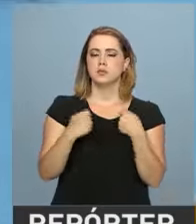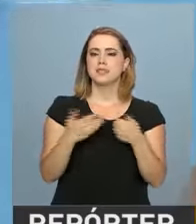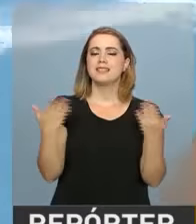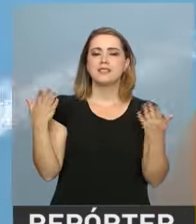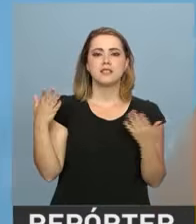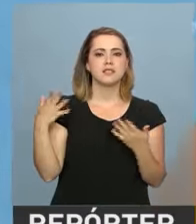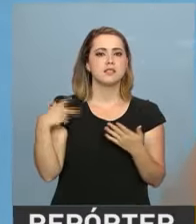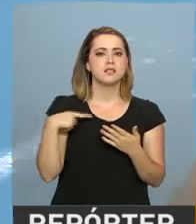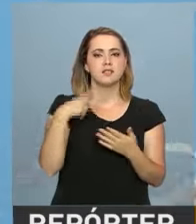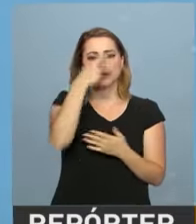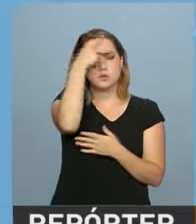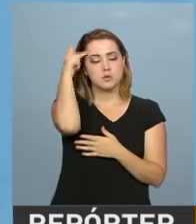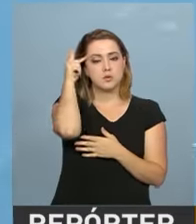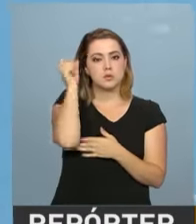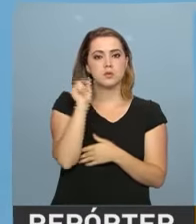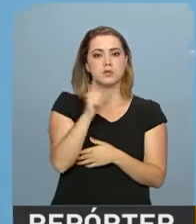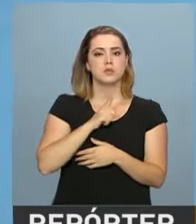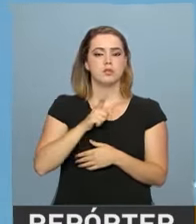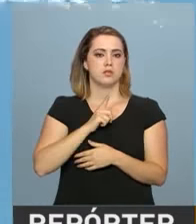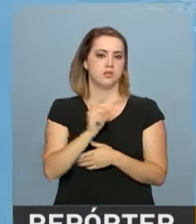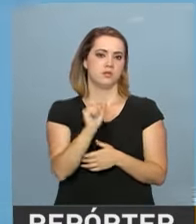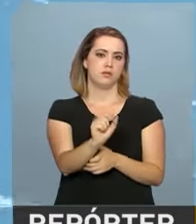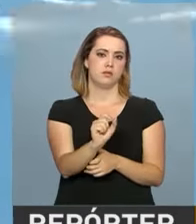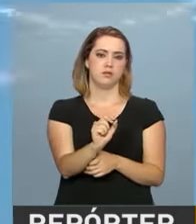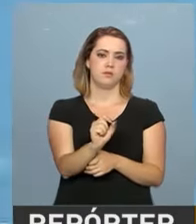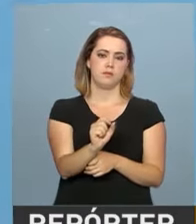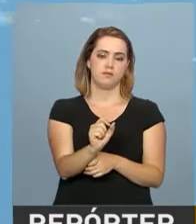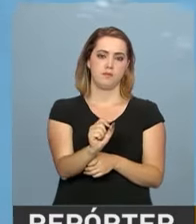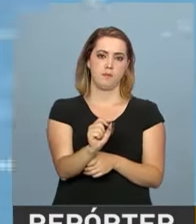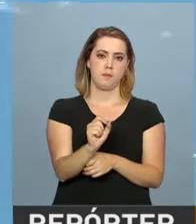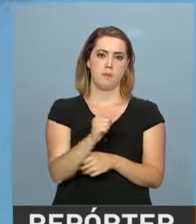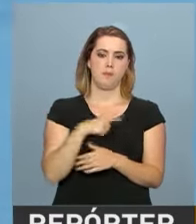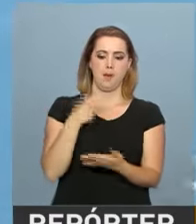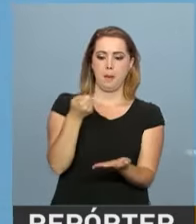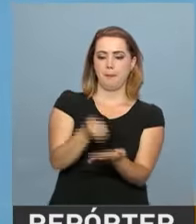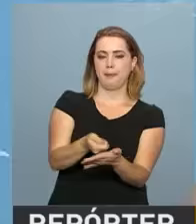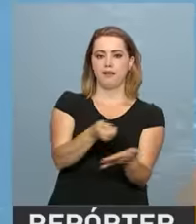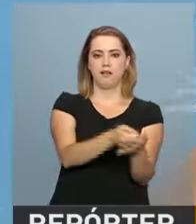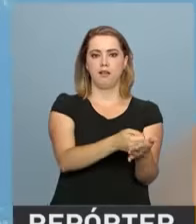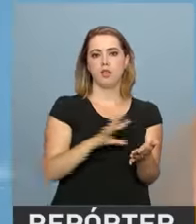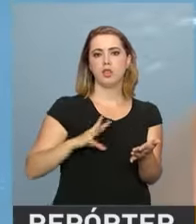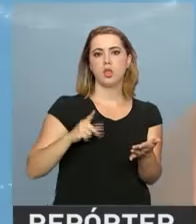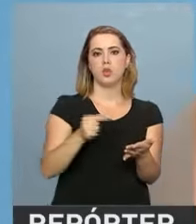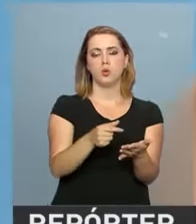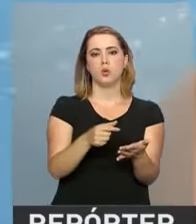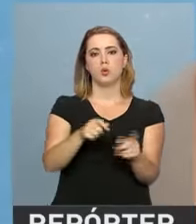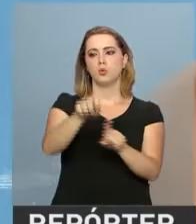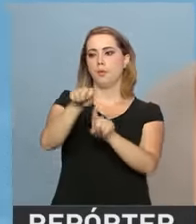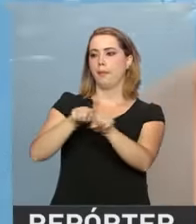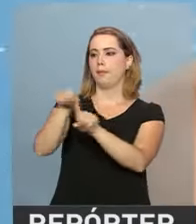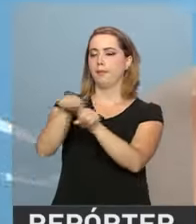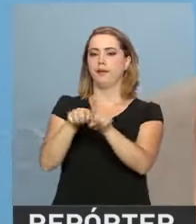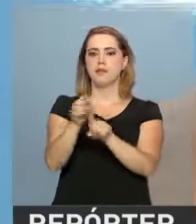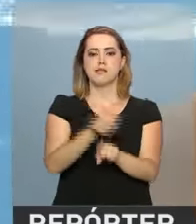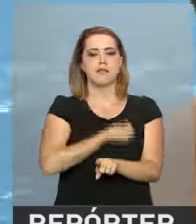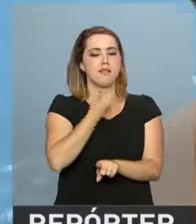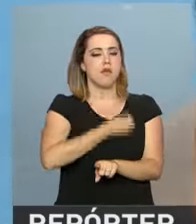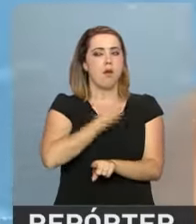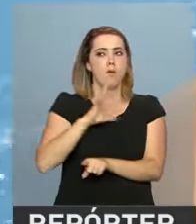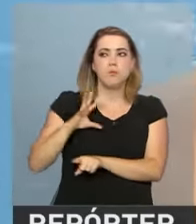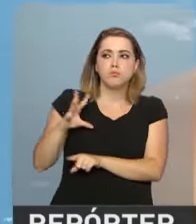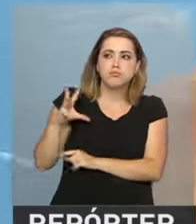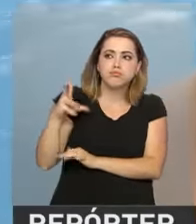pessoas e terem aquele aquele gasto mensal durante toda a vida como